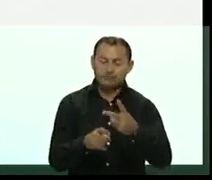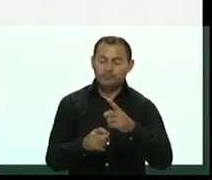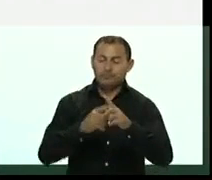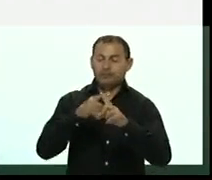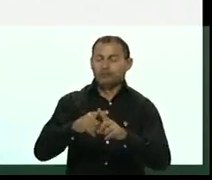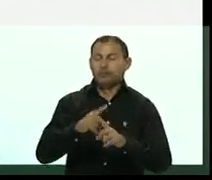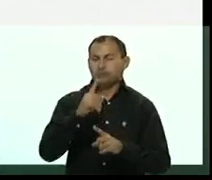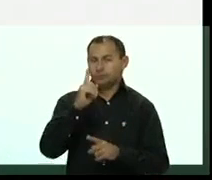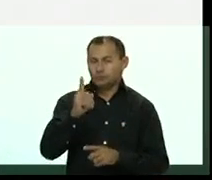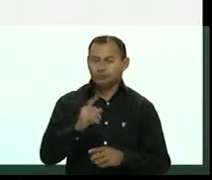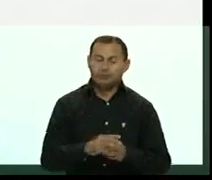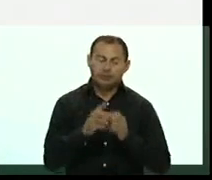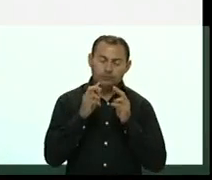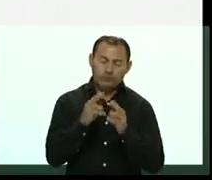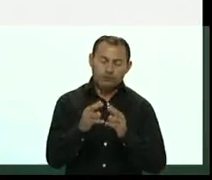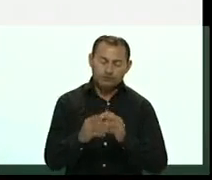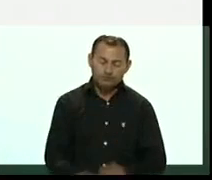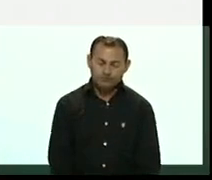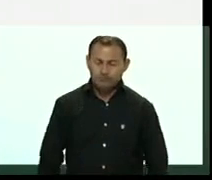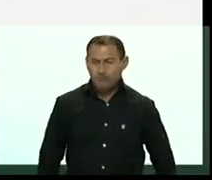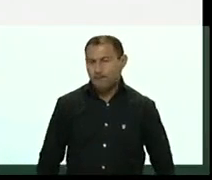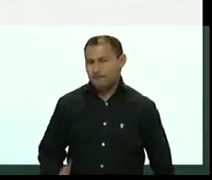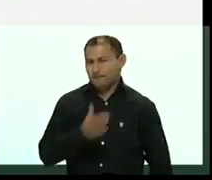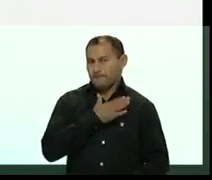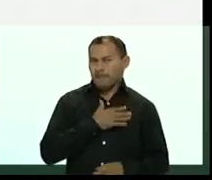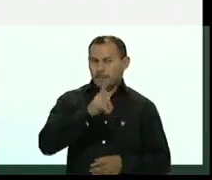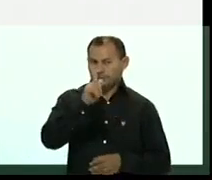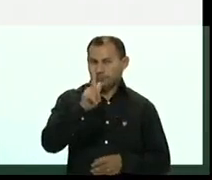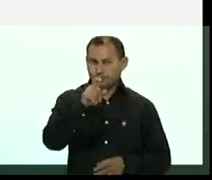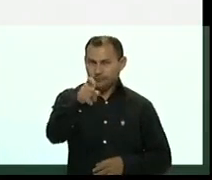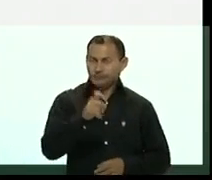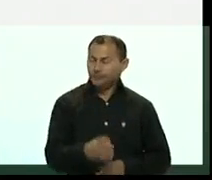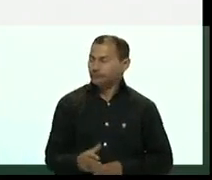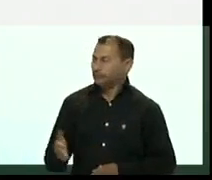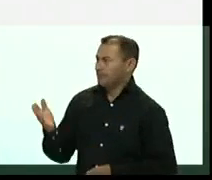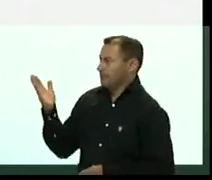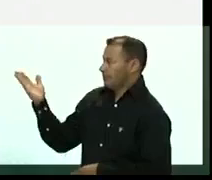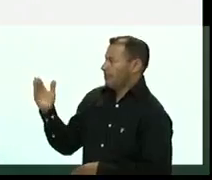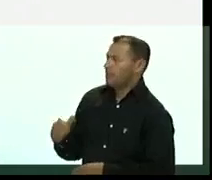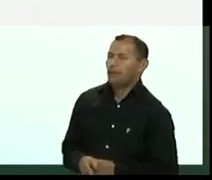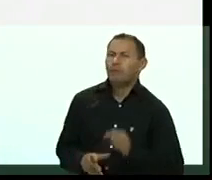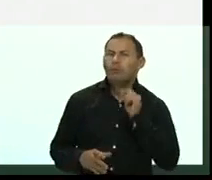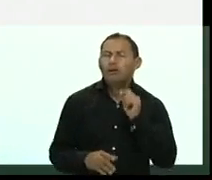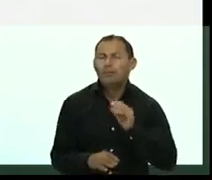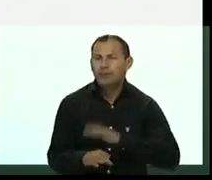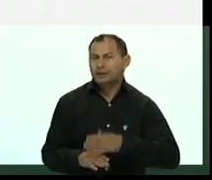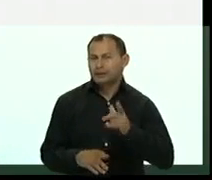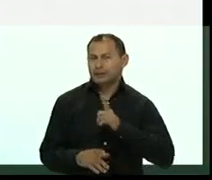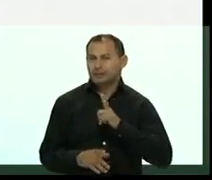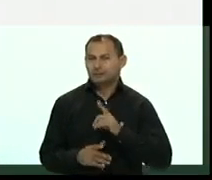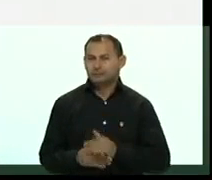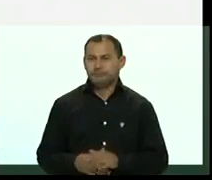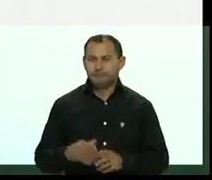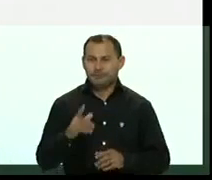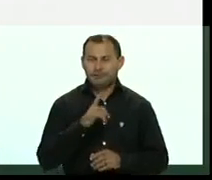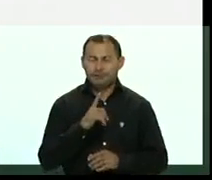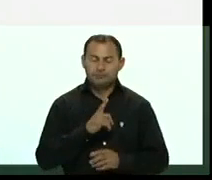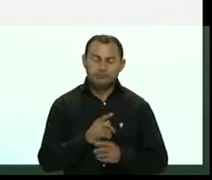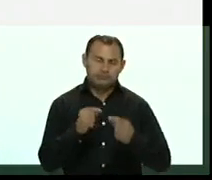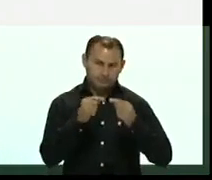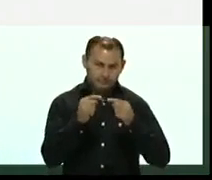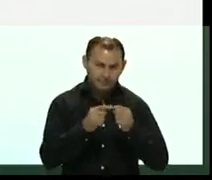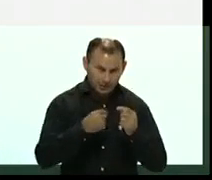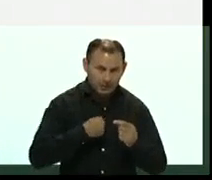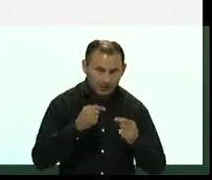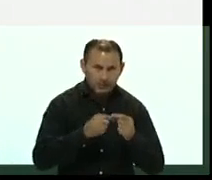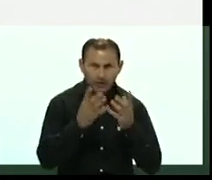é igual a minha g de x, tá? O que mais que eu tenho? Eu tenho, concorda comigo,